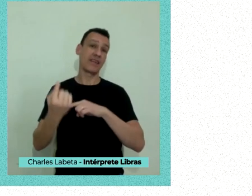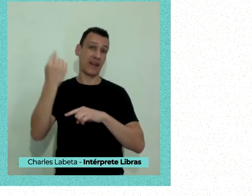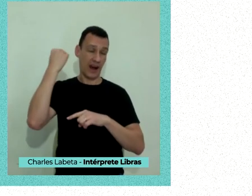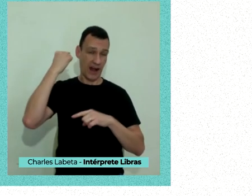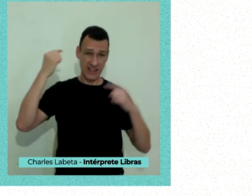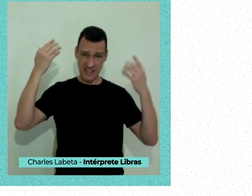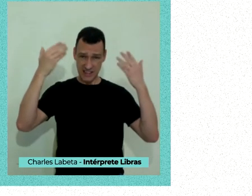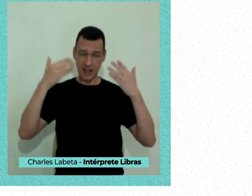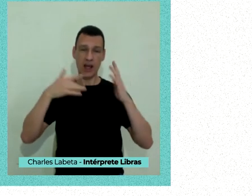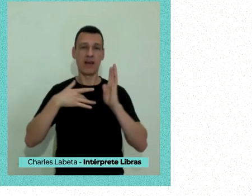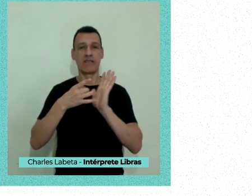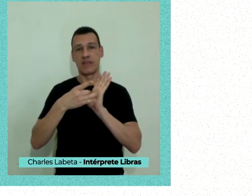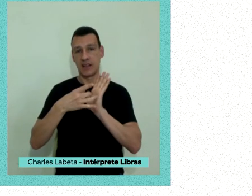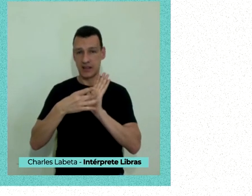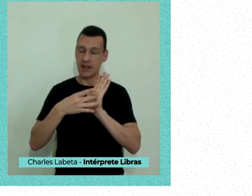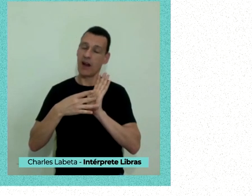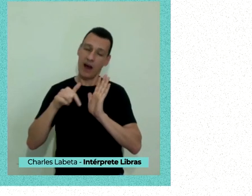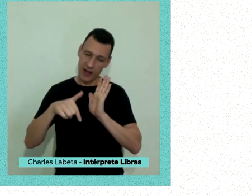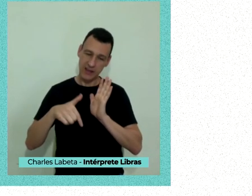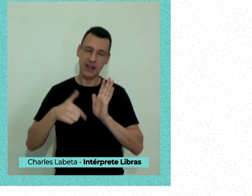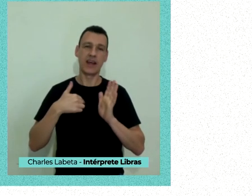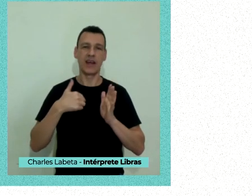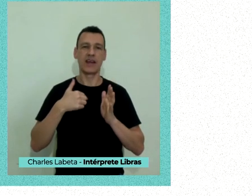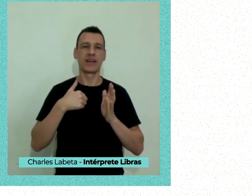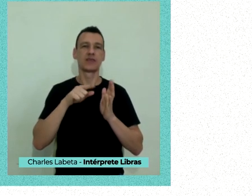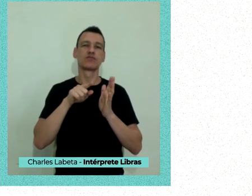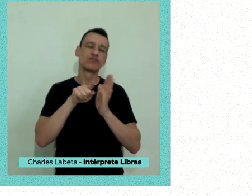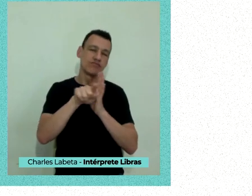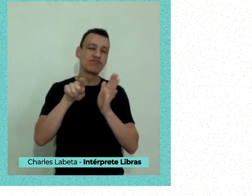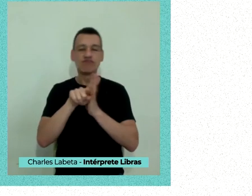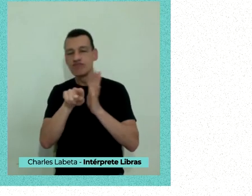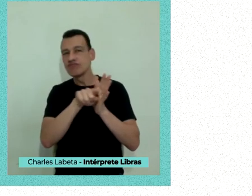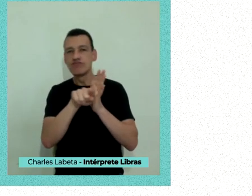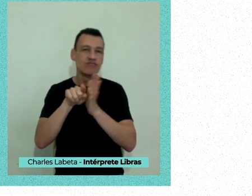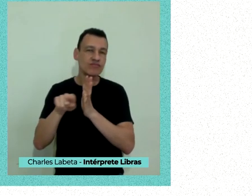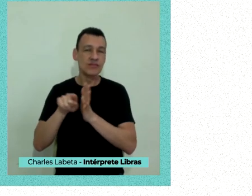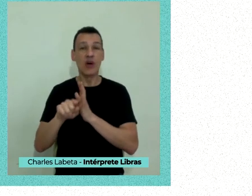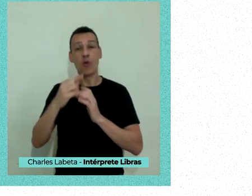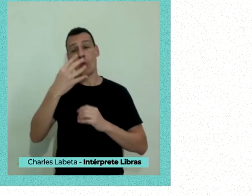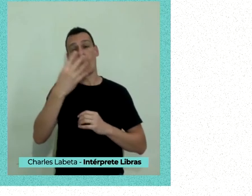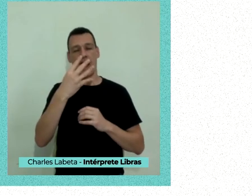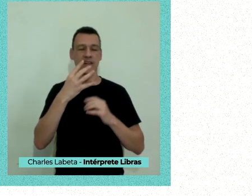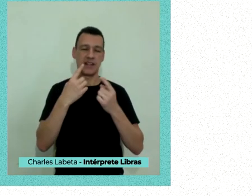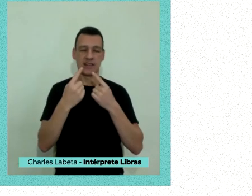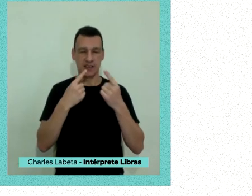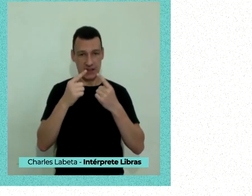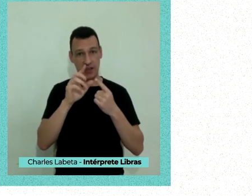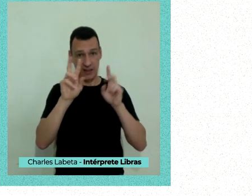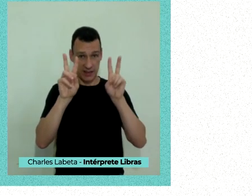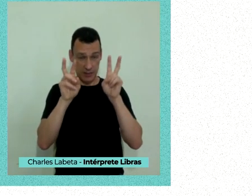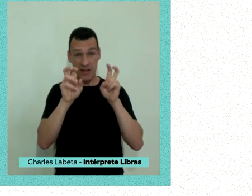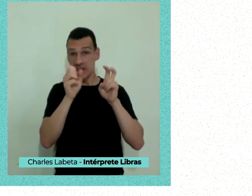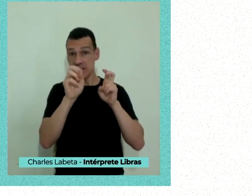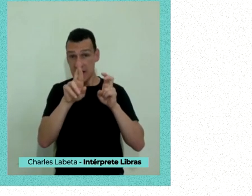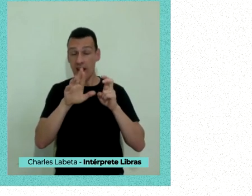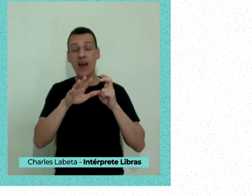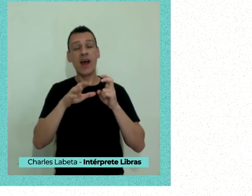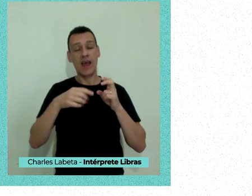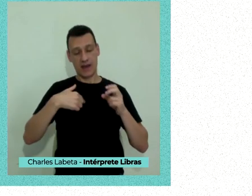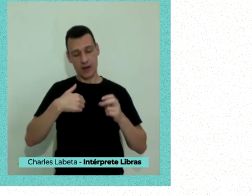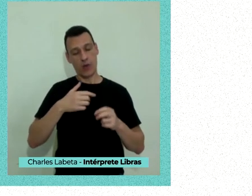envidraçado e é daqui que eu vou moderar a quarta conversa da série Ser Criança no Mundo